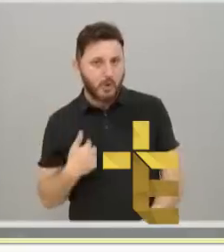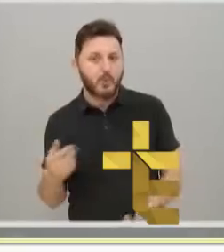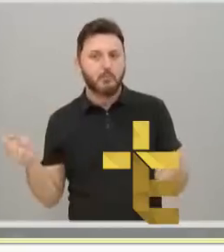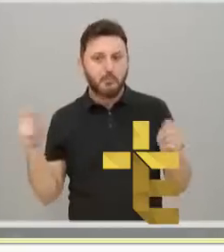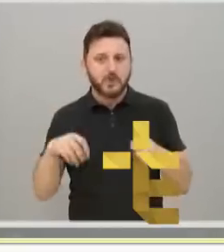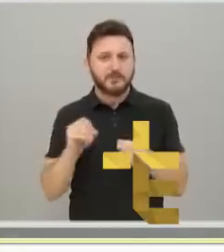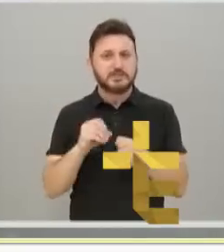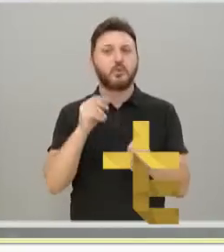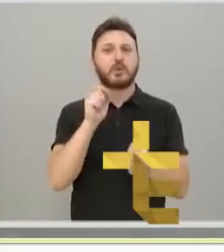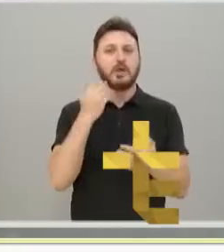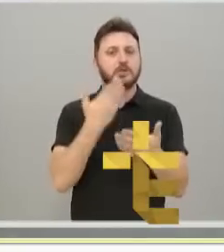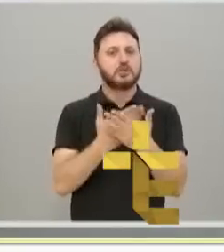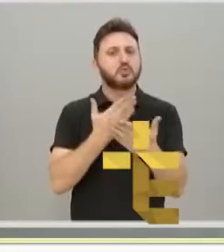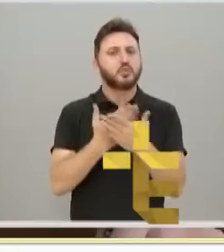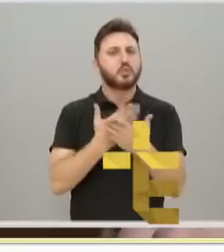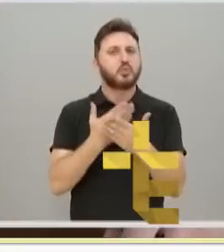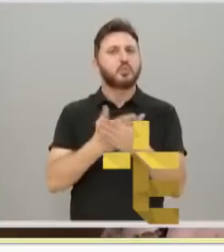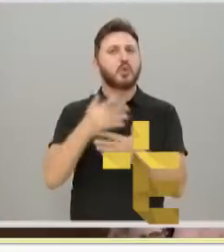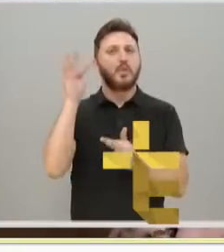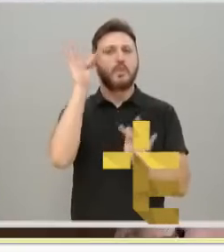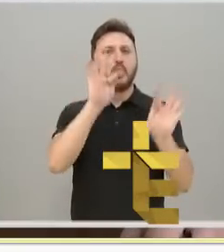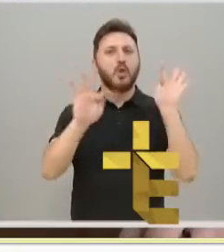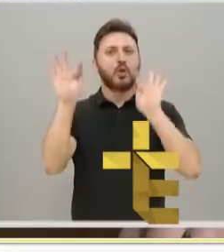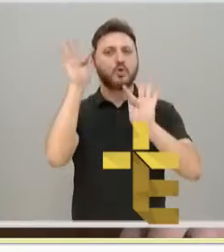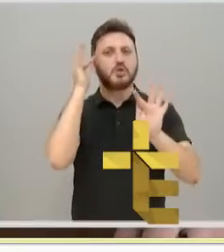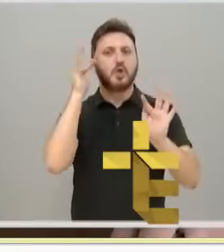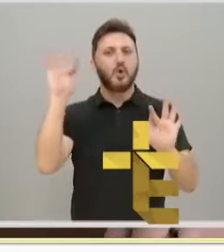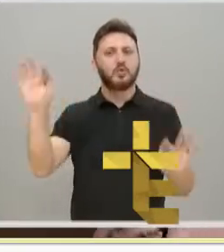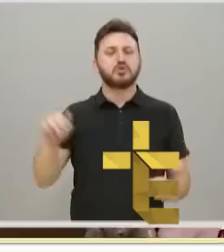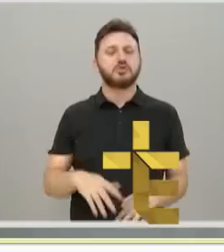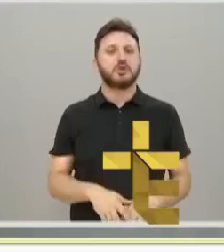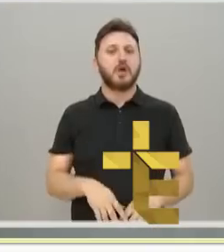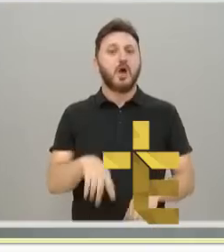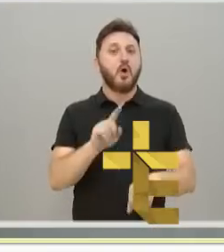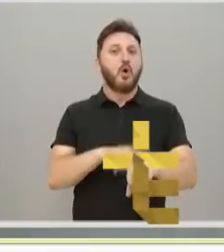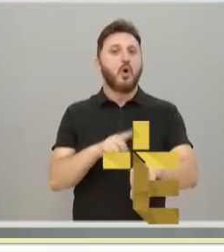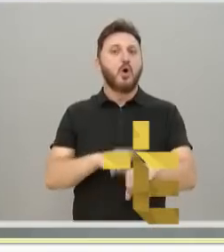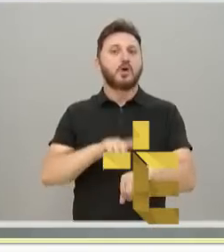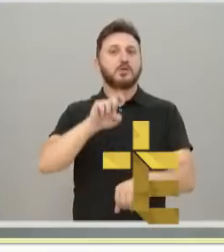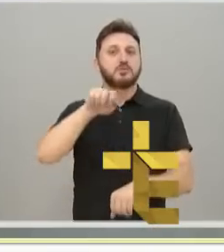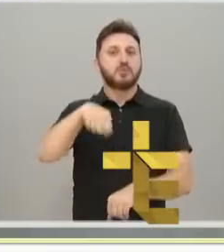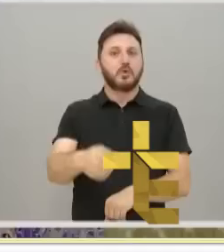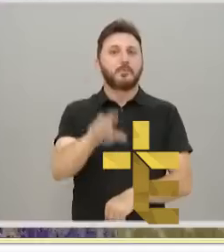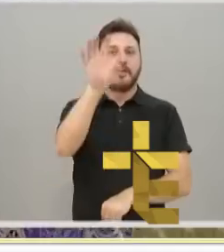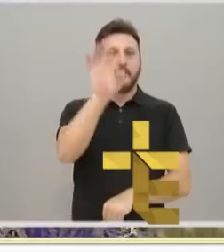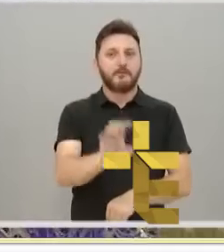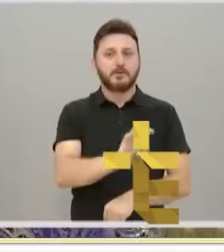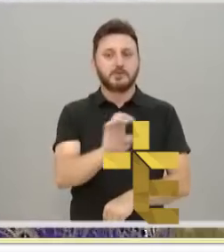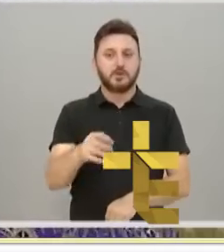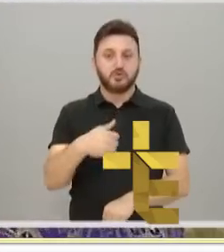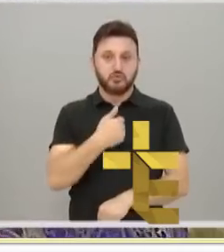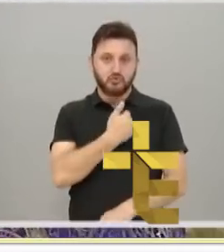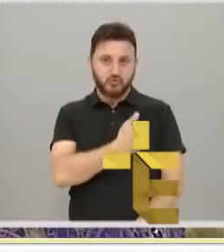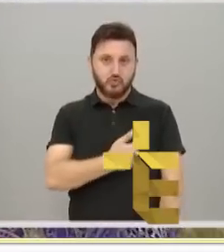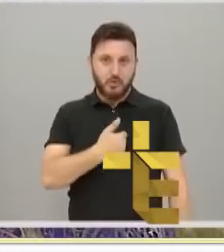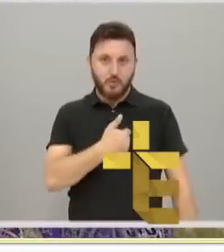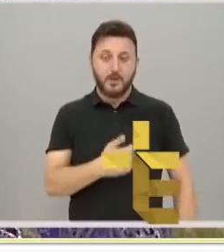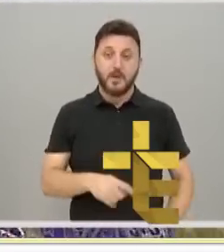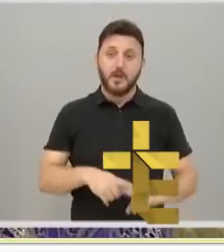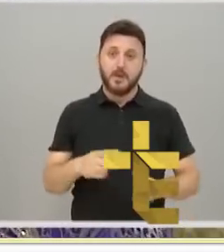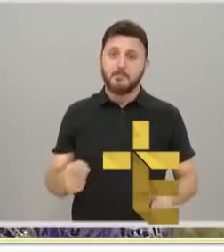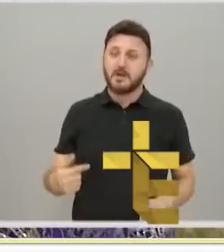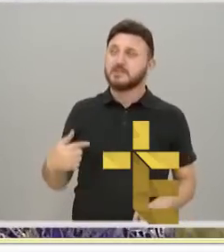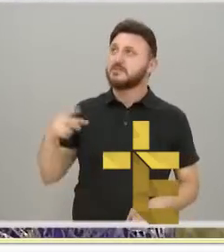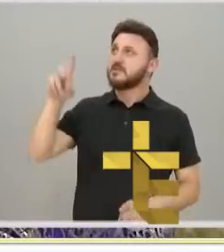faça um estudo sobre a teologia da hora no Evangelho de São João. Mas Deus me colocou essa música porque